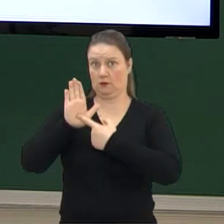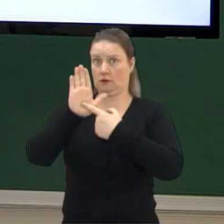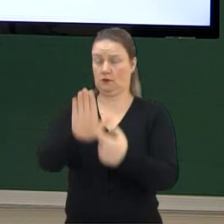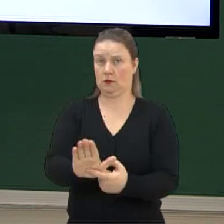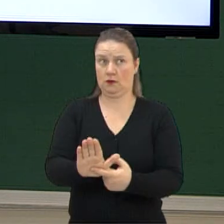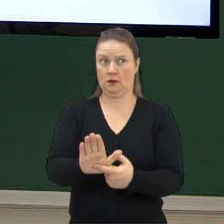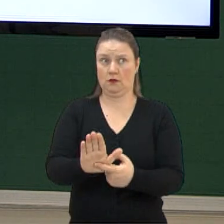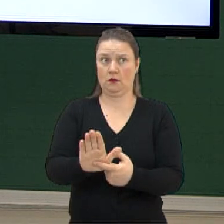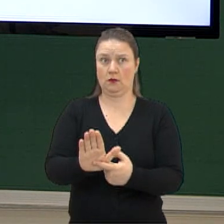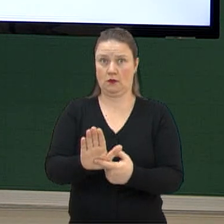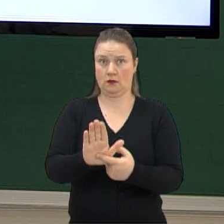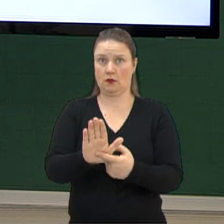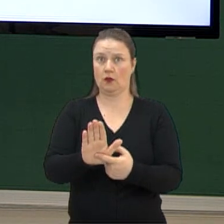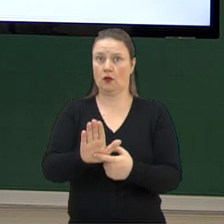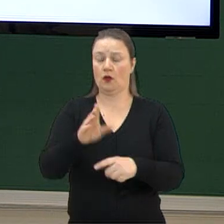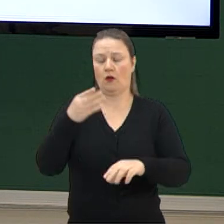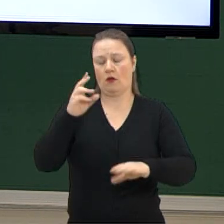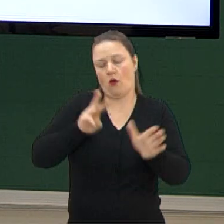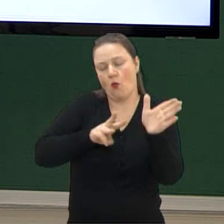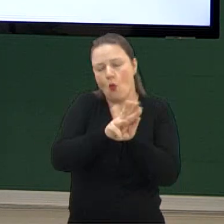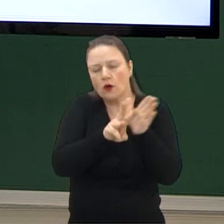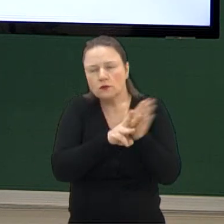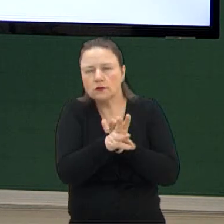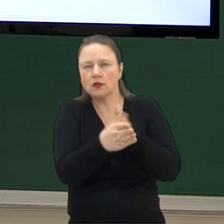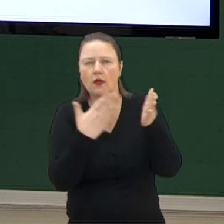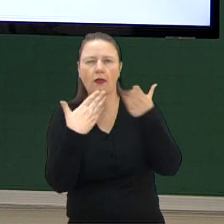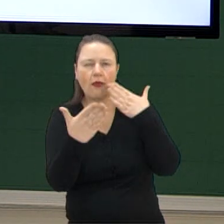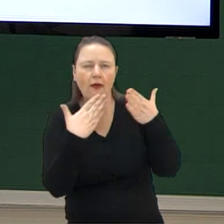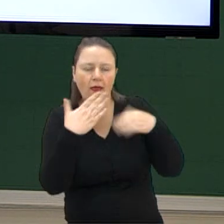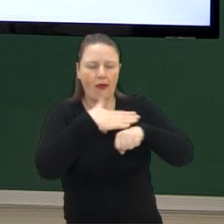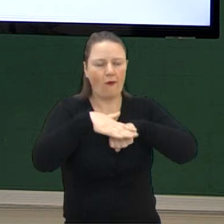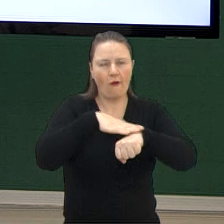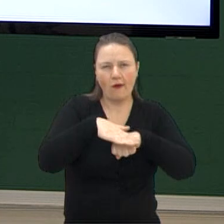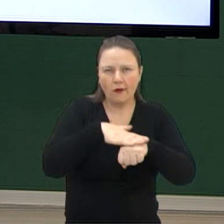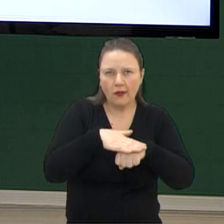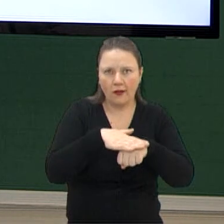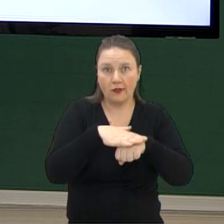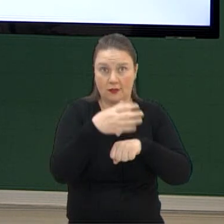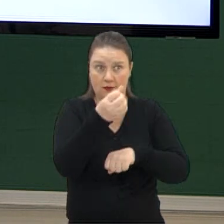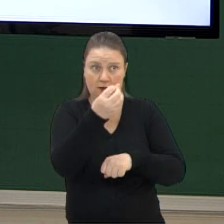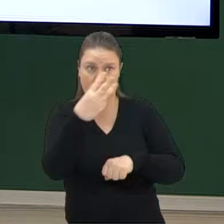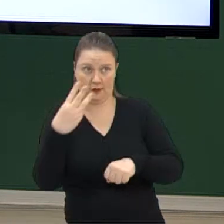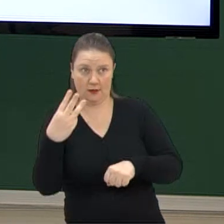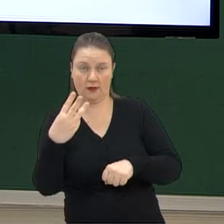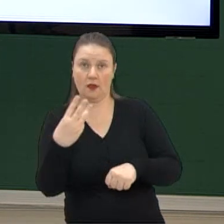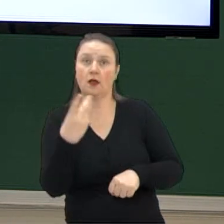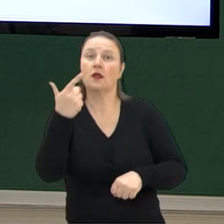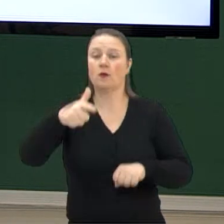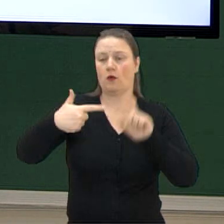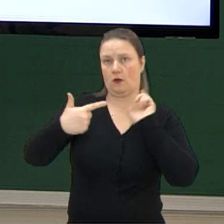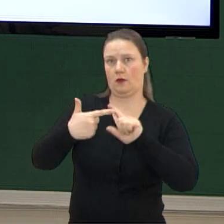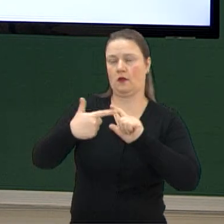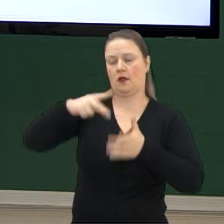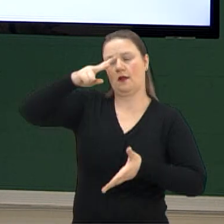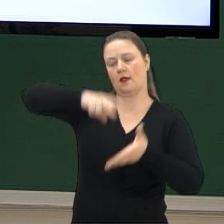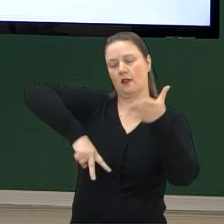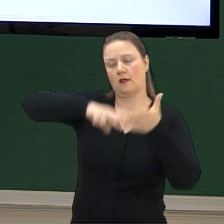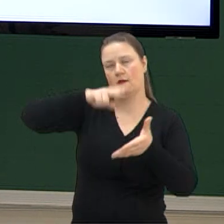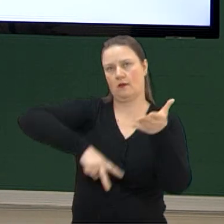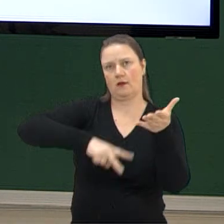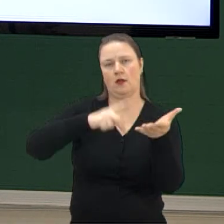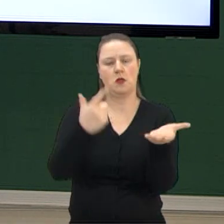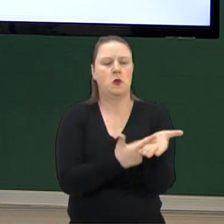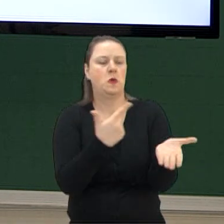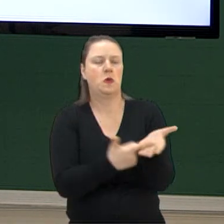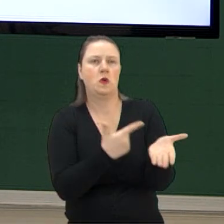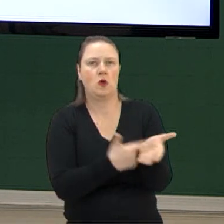o usa o WhatsApp, 63. Depois, lê livros em papel